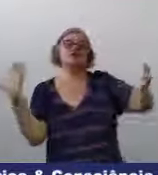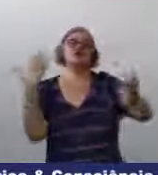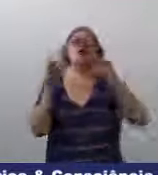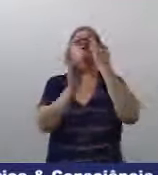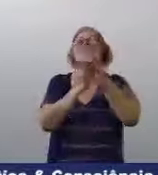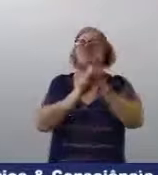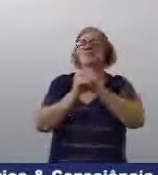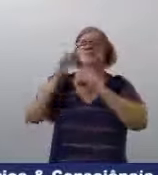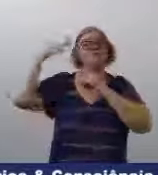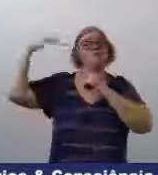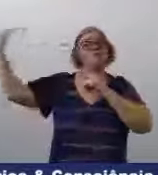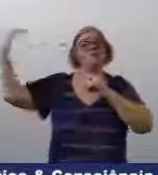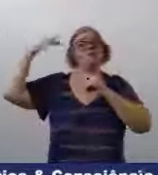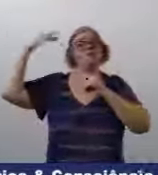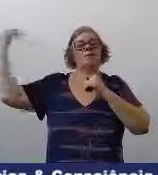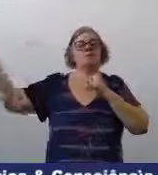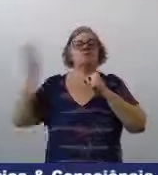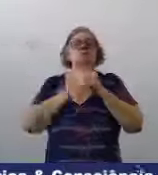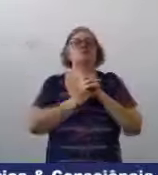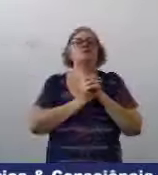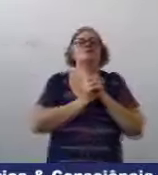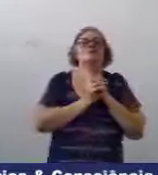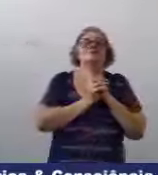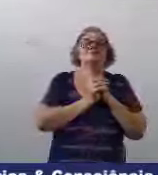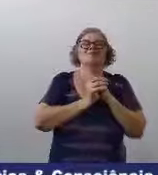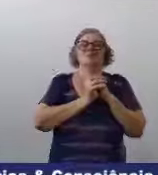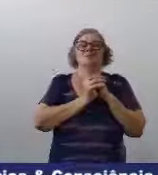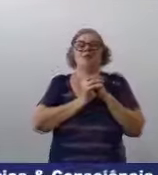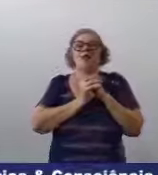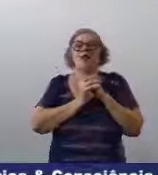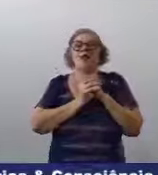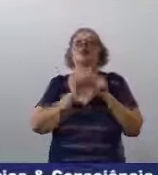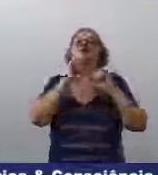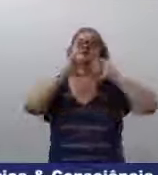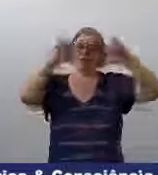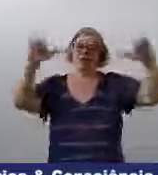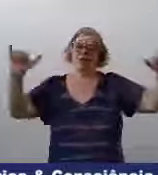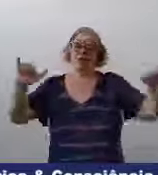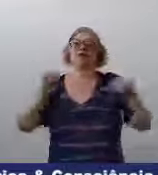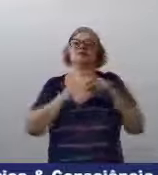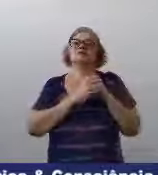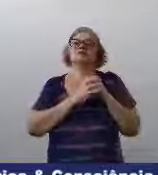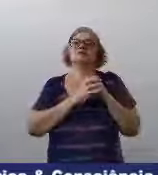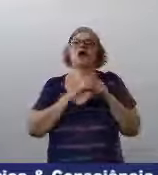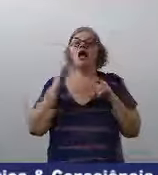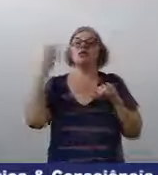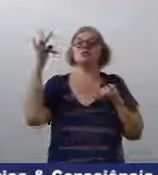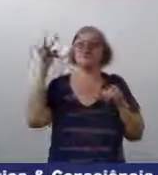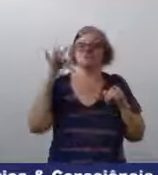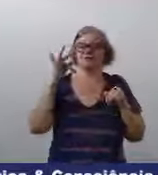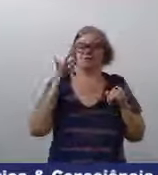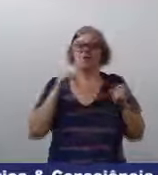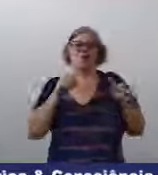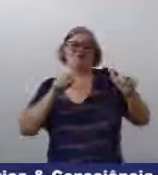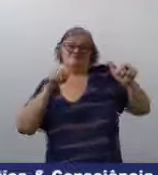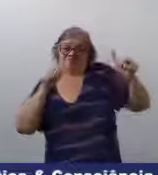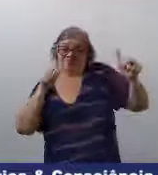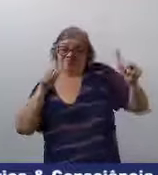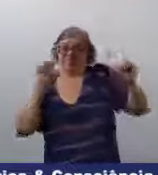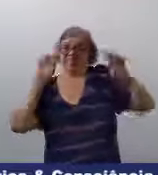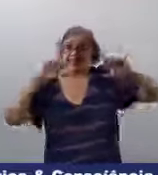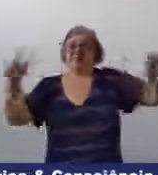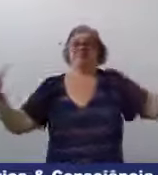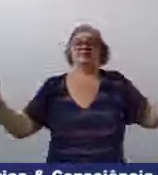Alguns físicos, vitoriosos no famoso manifesto do Estocolmo, disseram o seguinte: esses